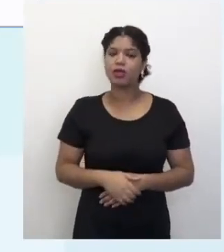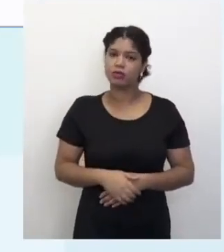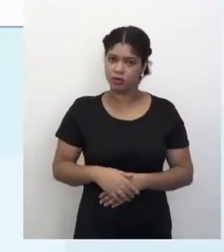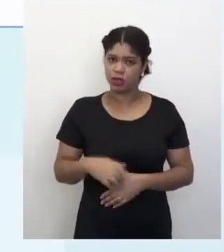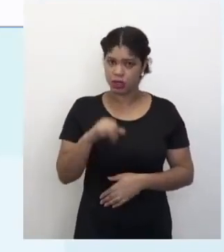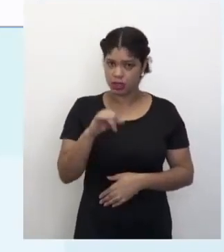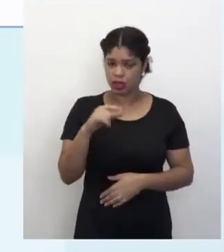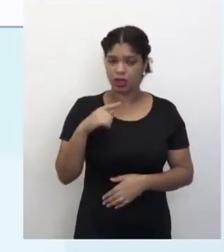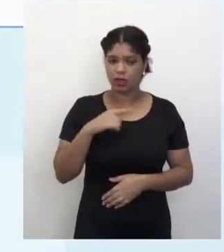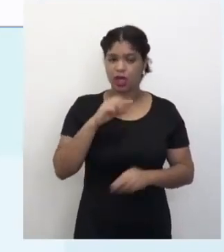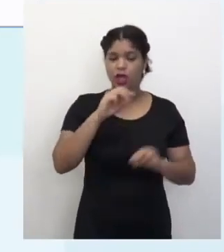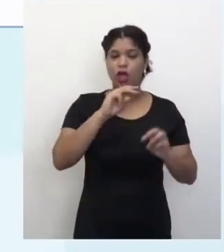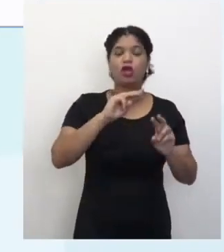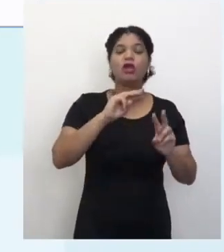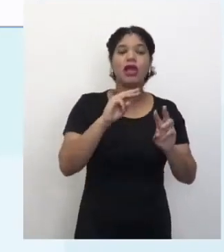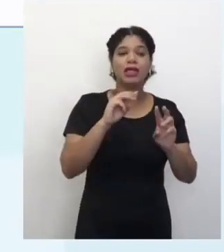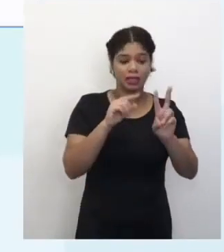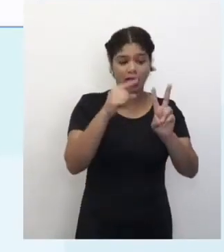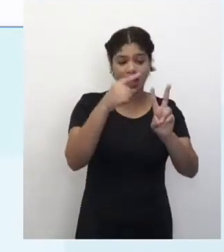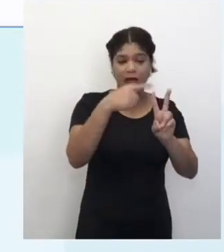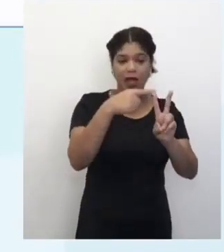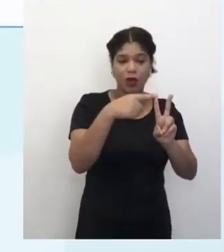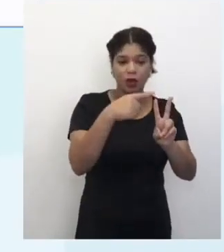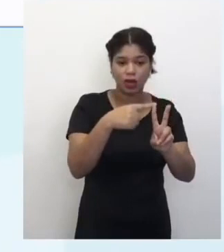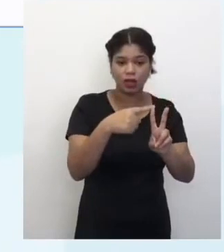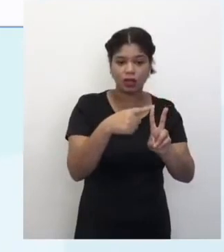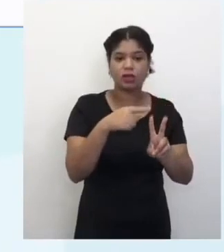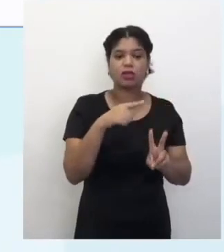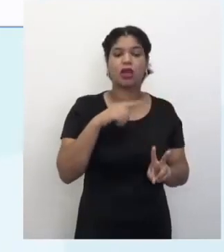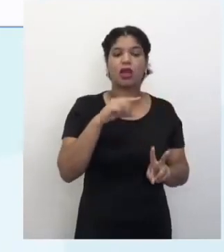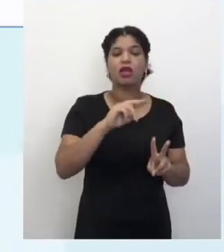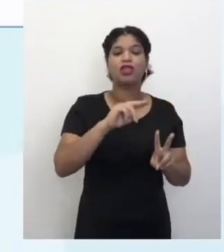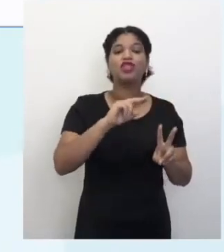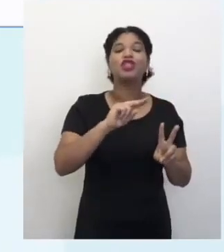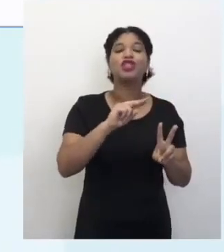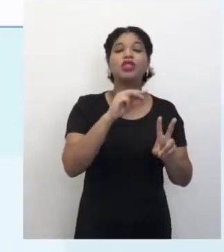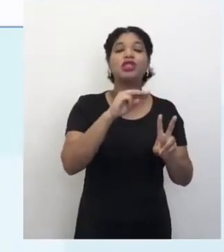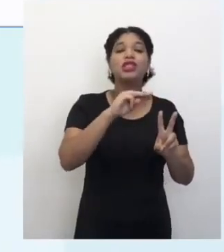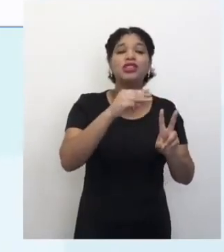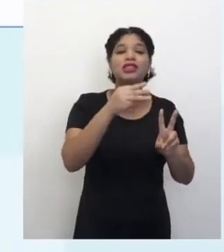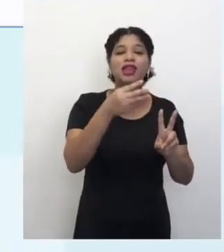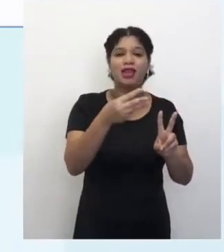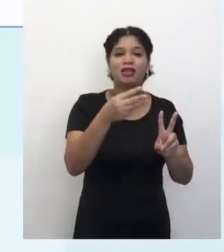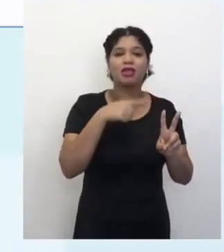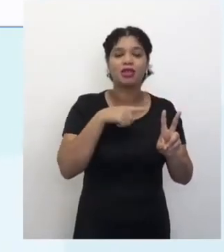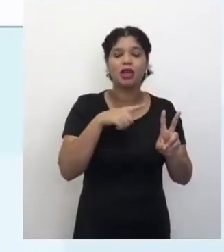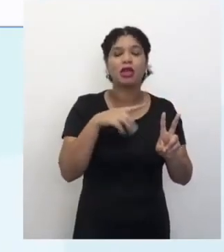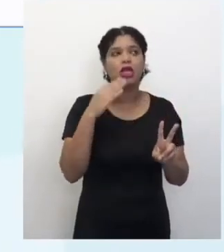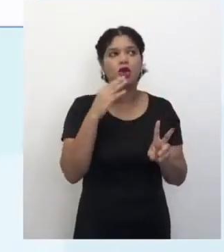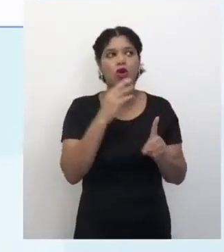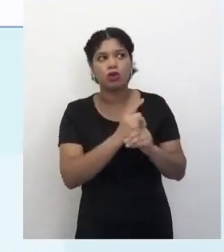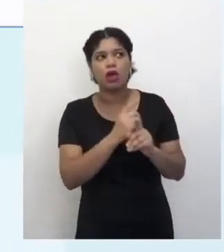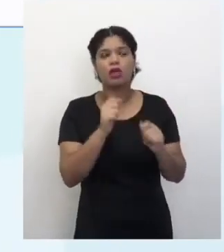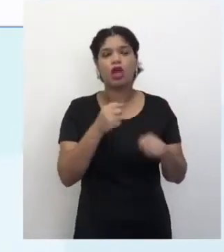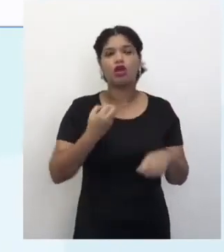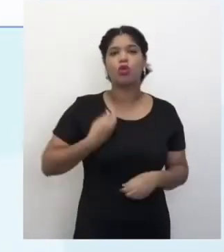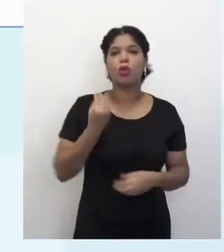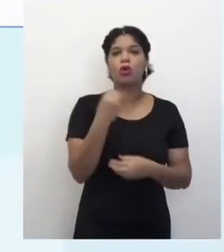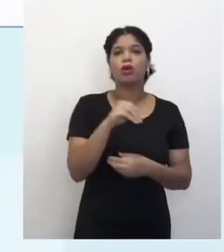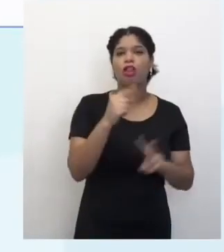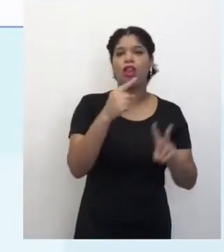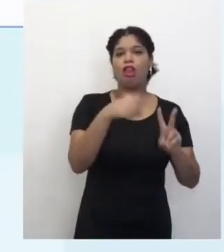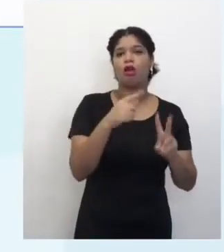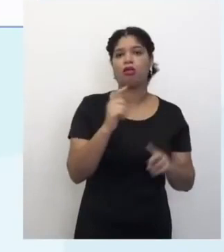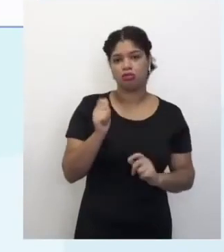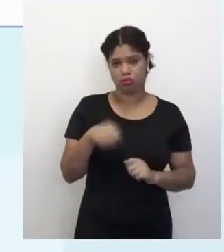eu vou perguntar qual é o número que elevado ao cubo dá aqui de dentro. Olha a outra raiz aí, ó. Raiz quarta. Qual é